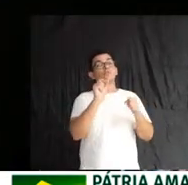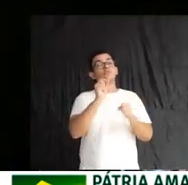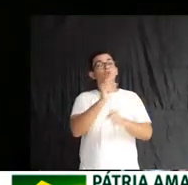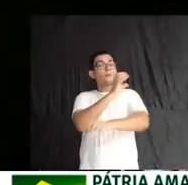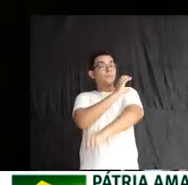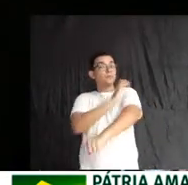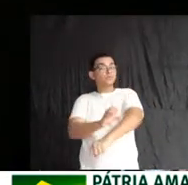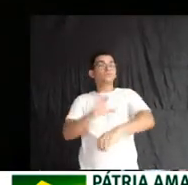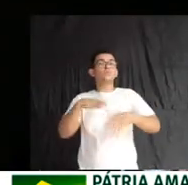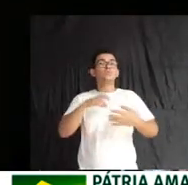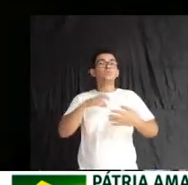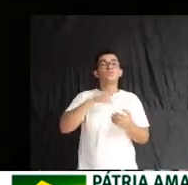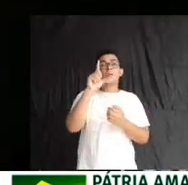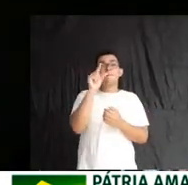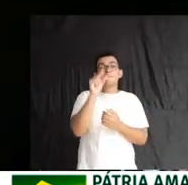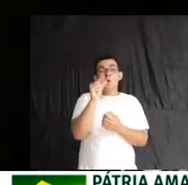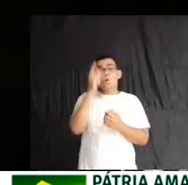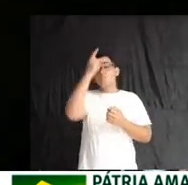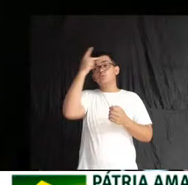poucas pessoas que